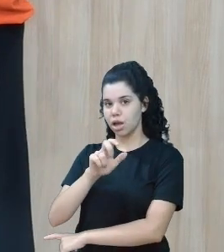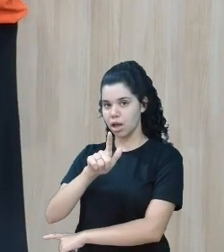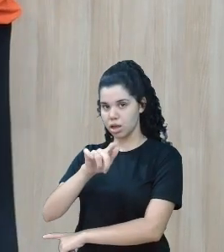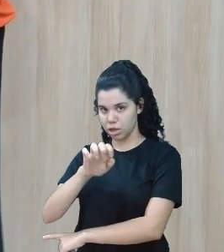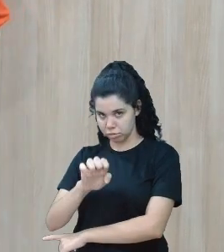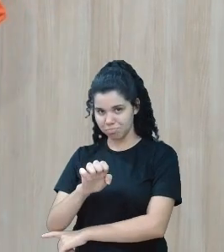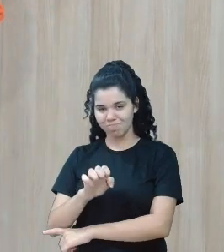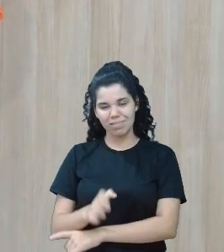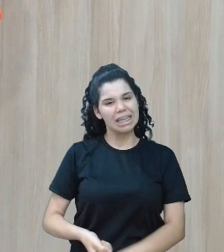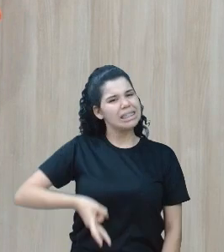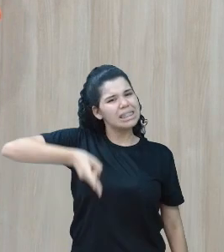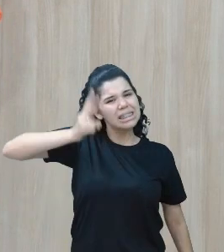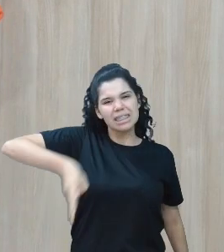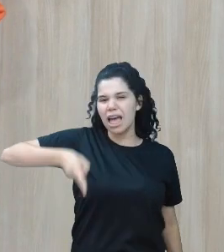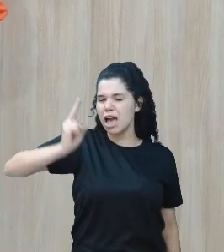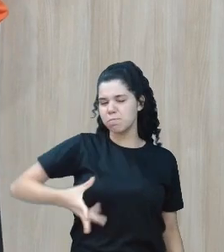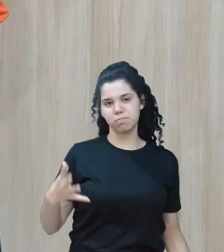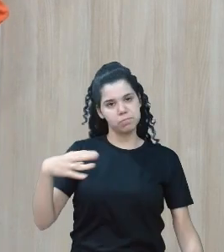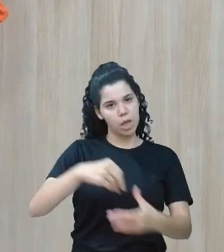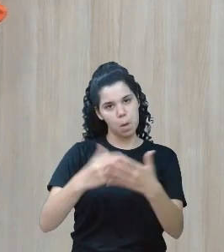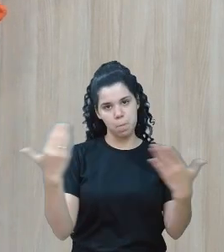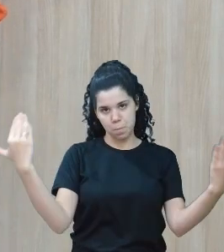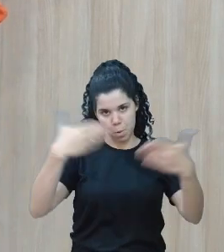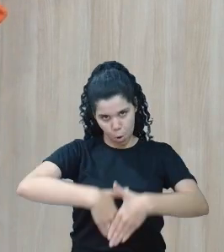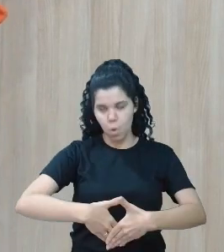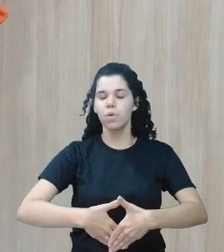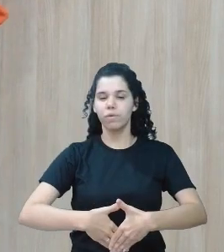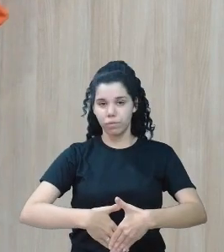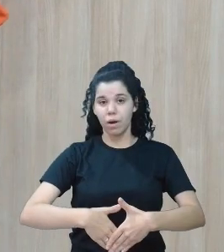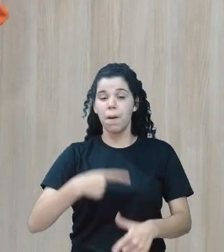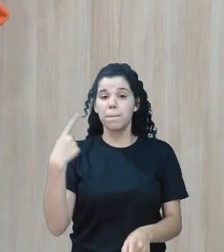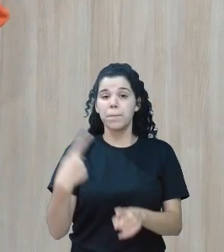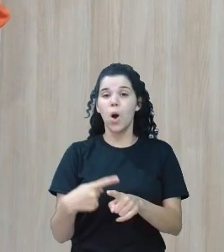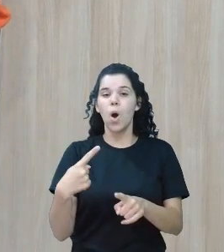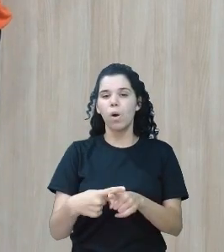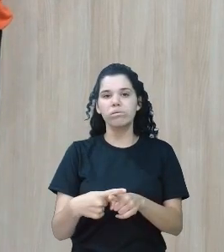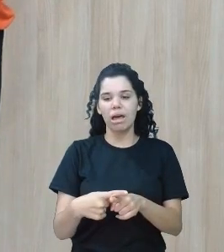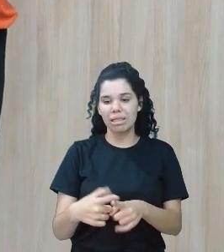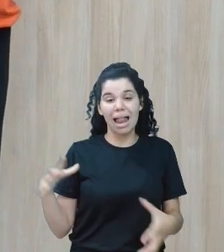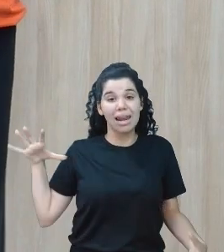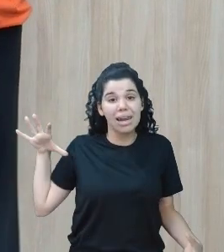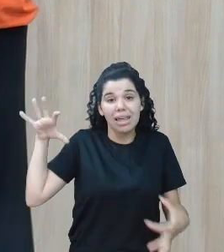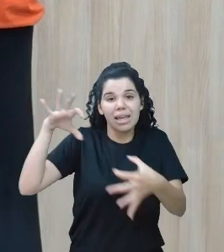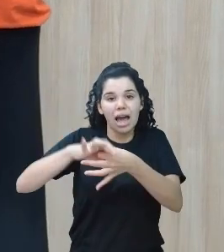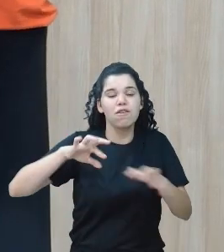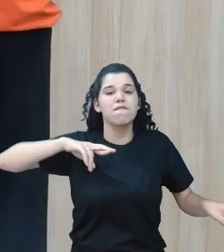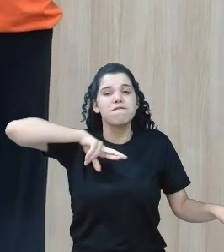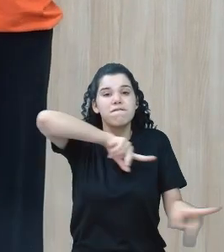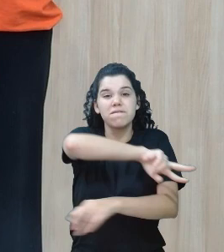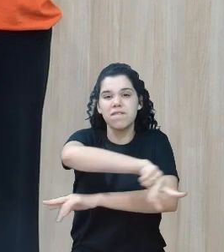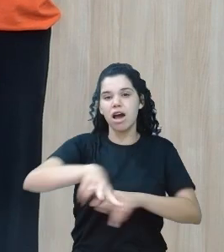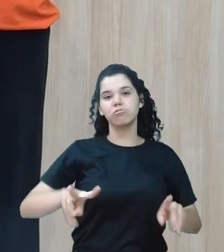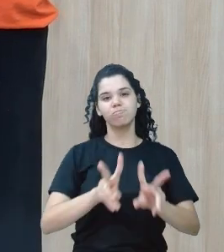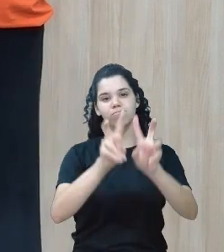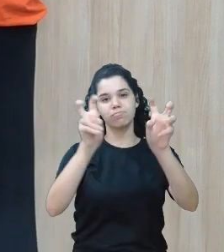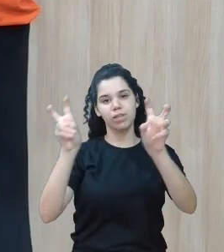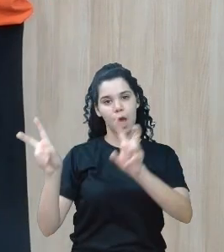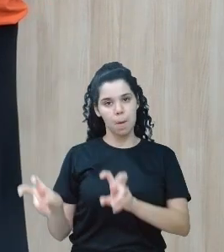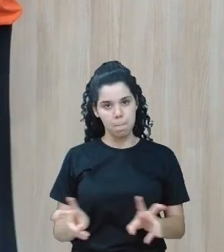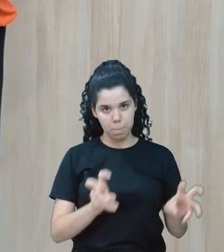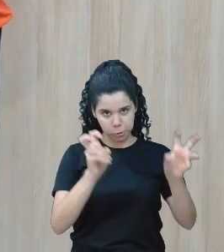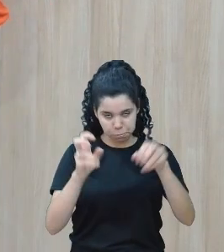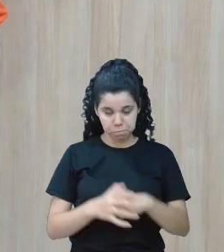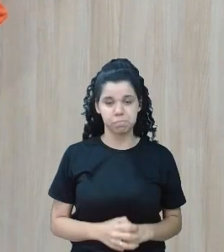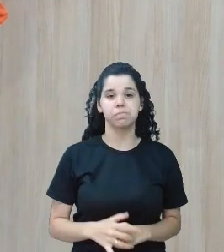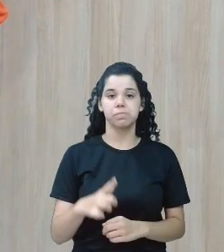de aparecerem nas provas. Por quê? Porque elas cabem em todos os descritores. Tem uma coisa